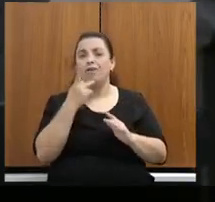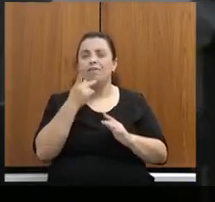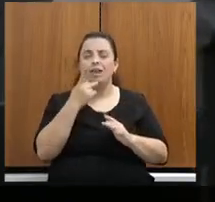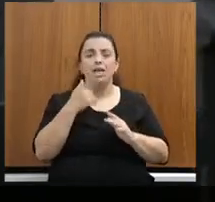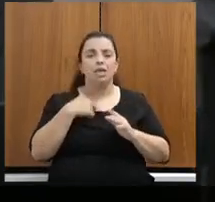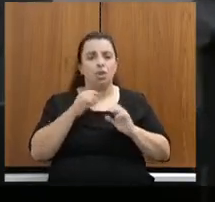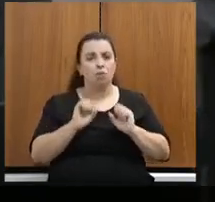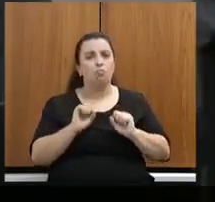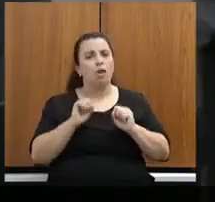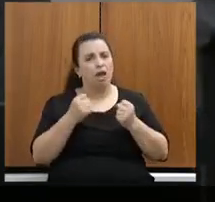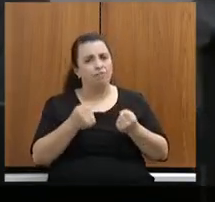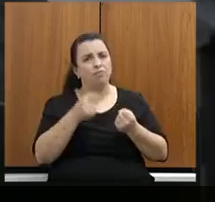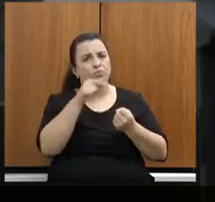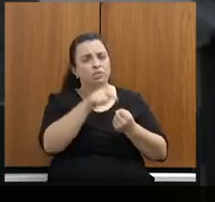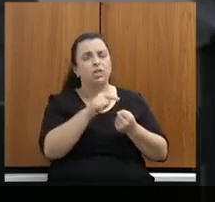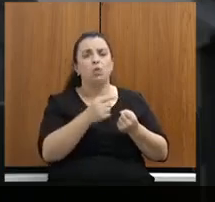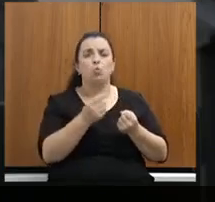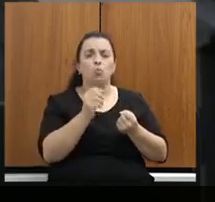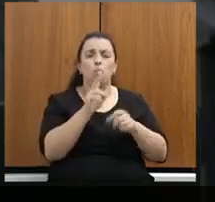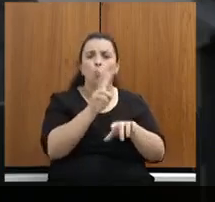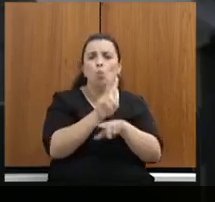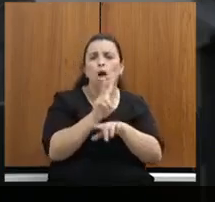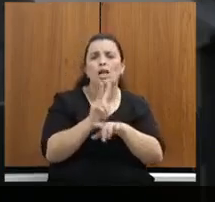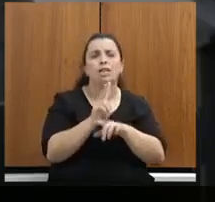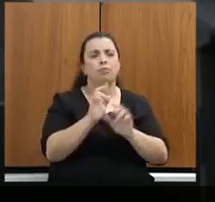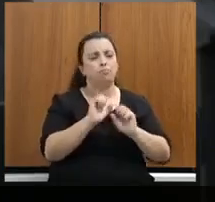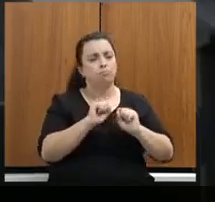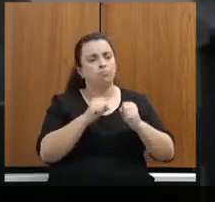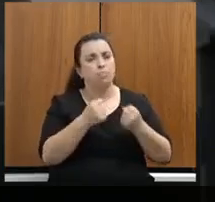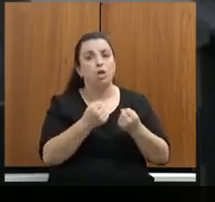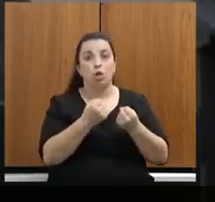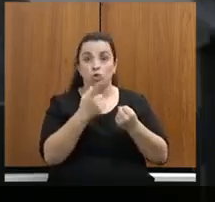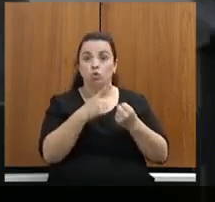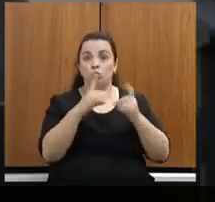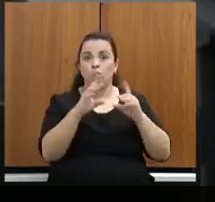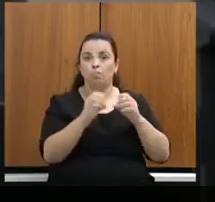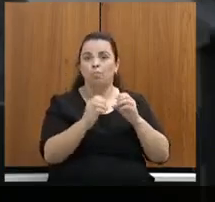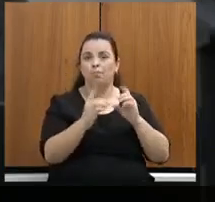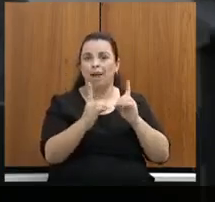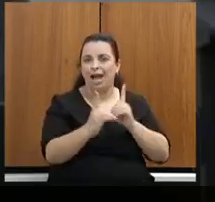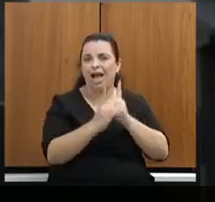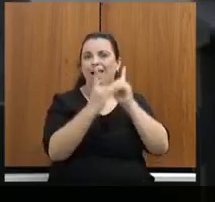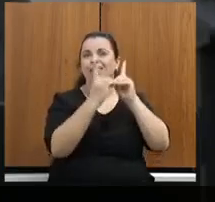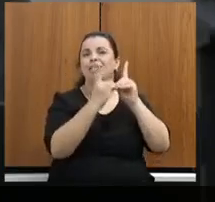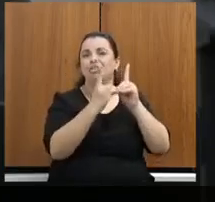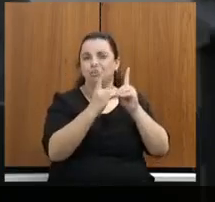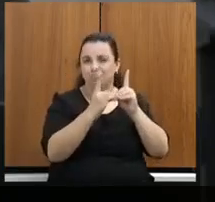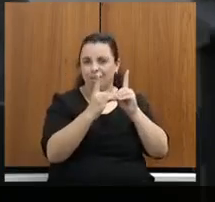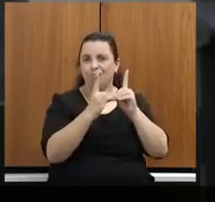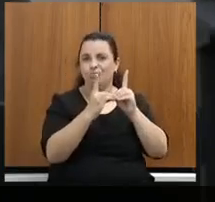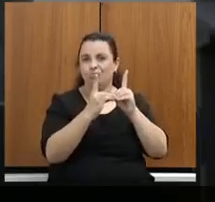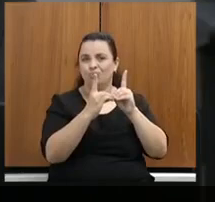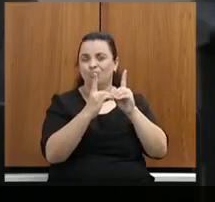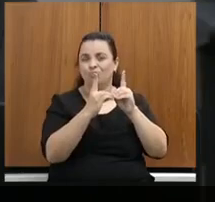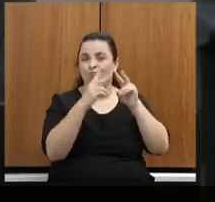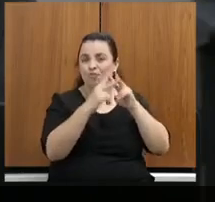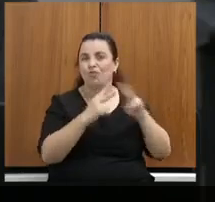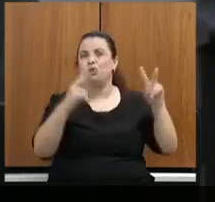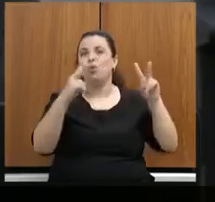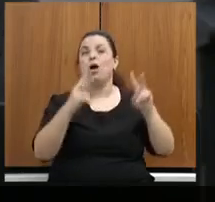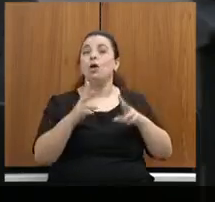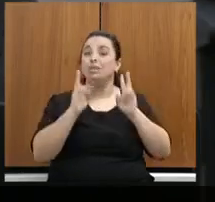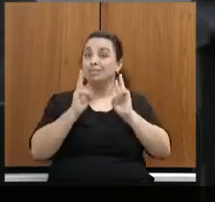zelo eo Cuidado se deve ter na implantação dos plantões digitais sempre discutindo com a